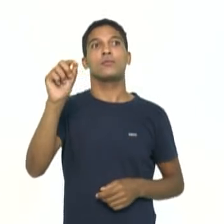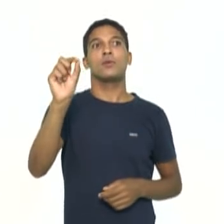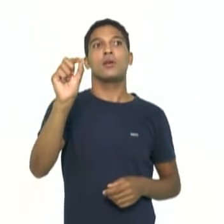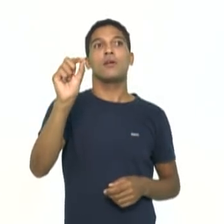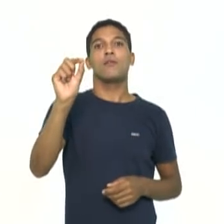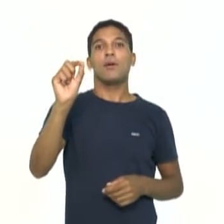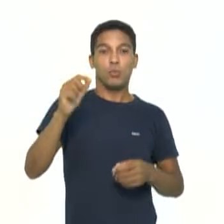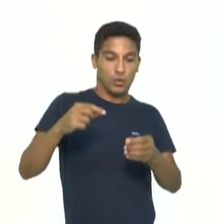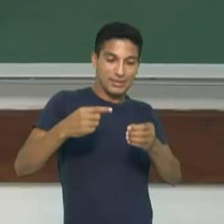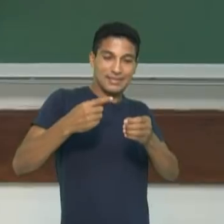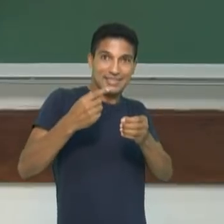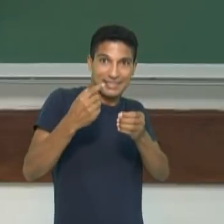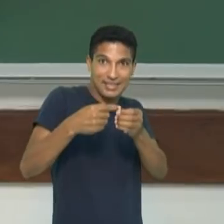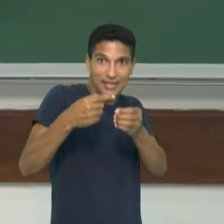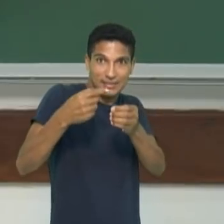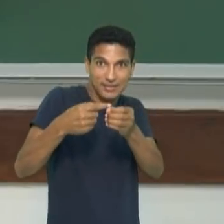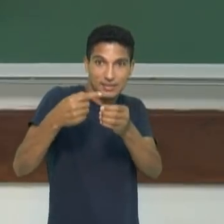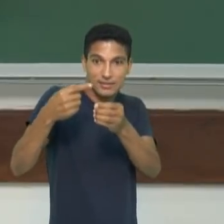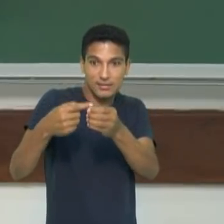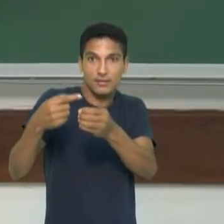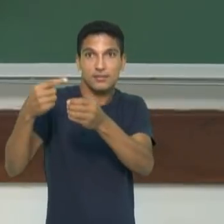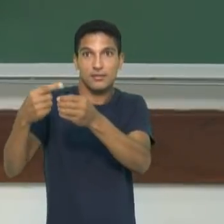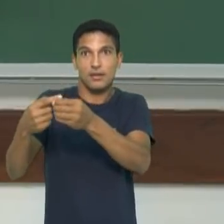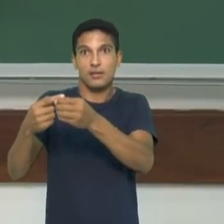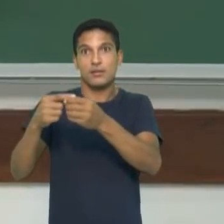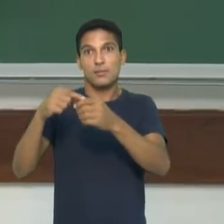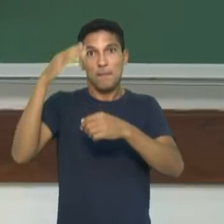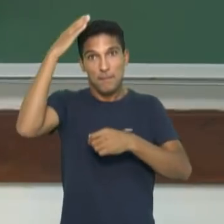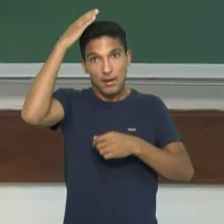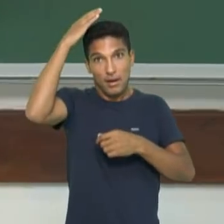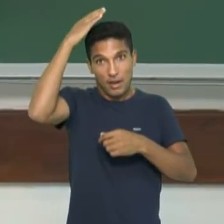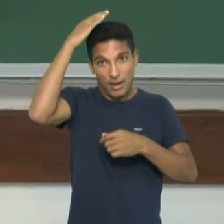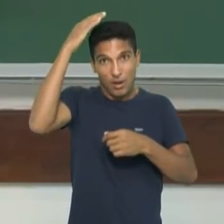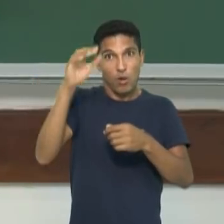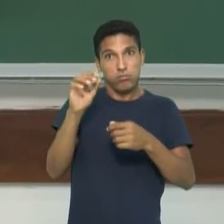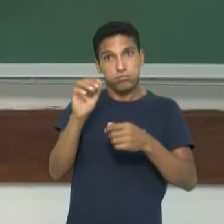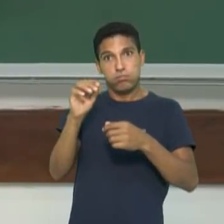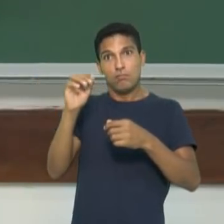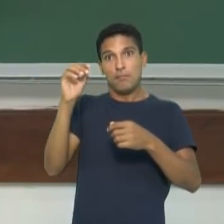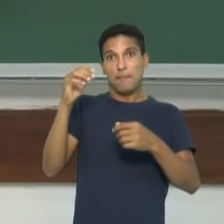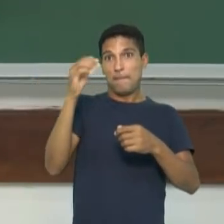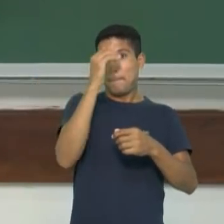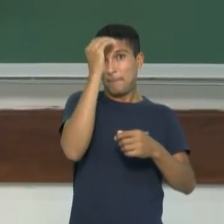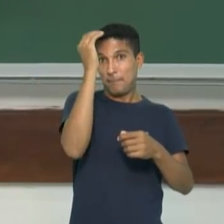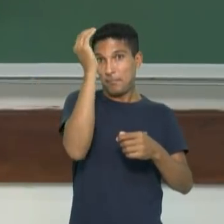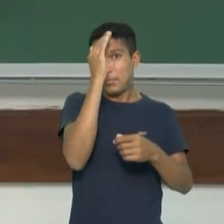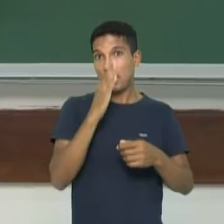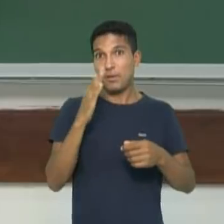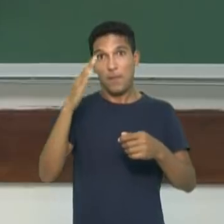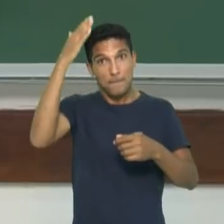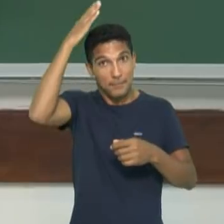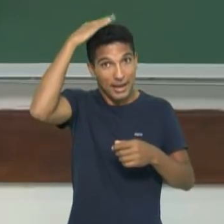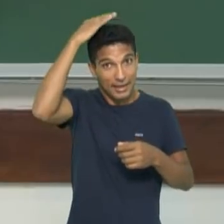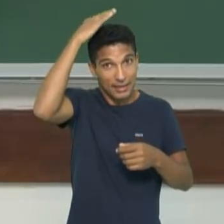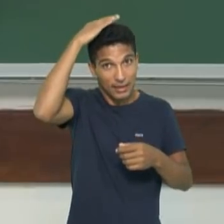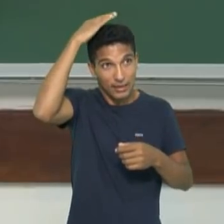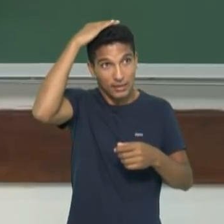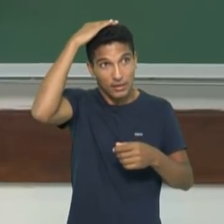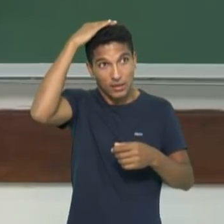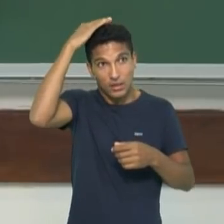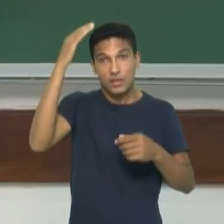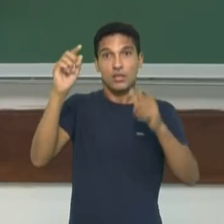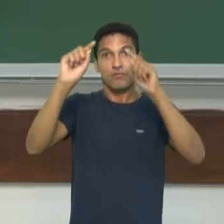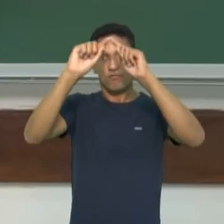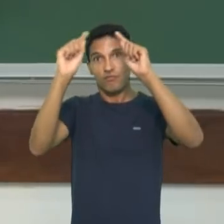colocar, demarcar as cidades nesta maquete, com uma bandeirinha bem bonita, e ali vocês vão